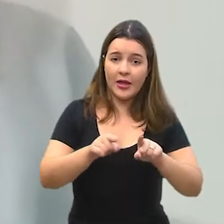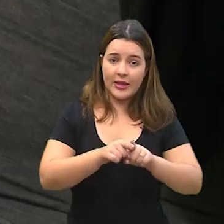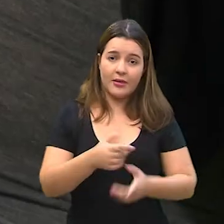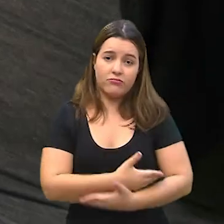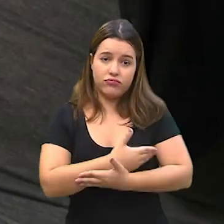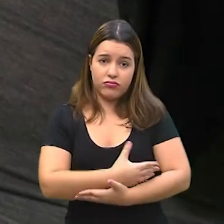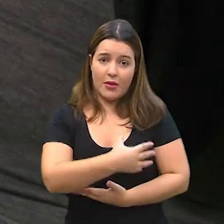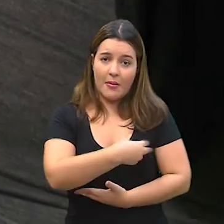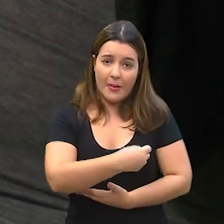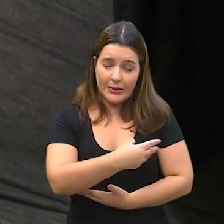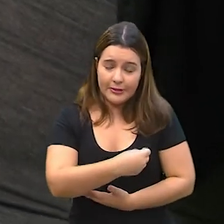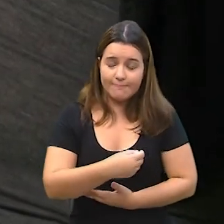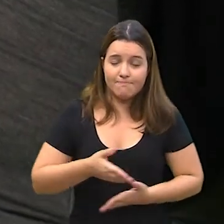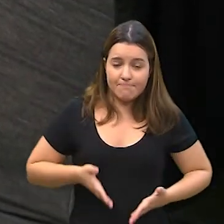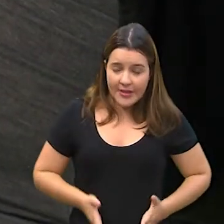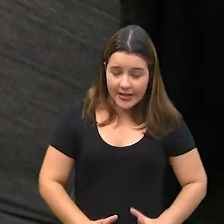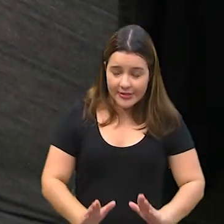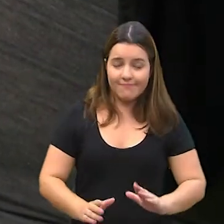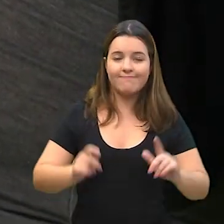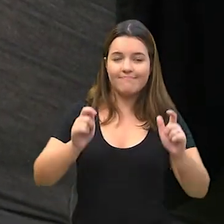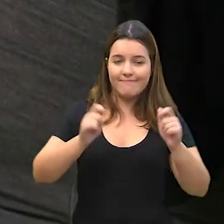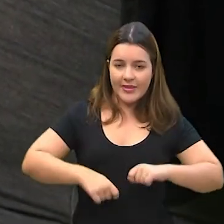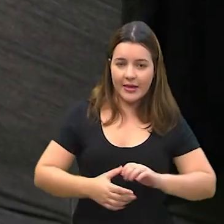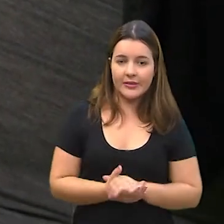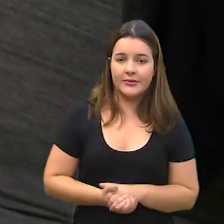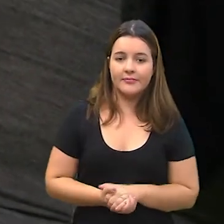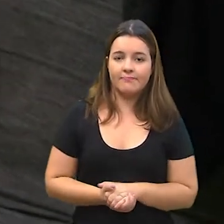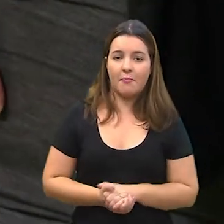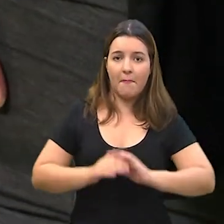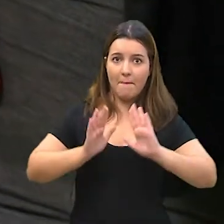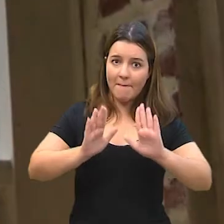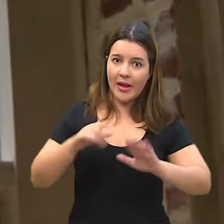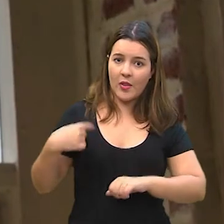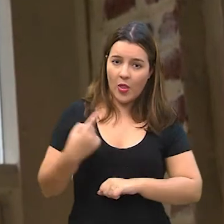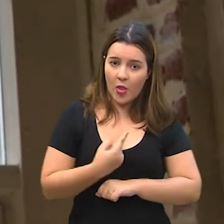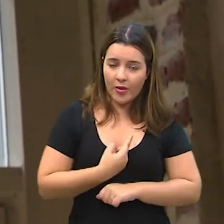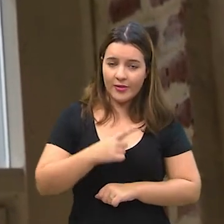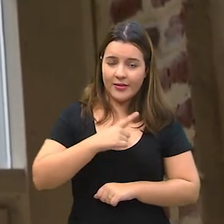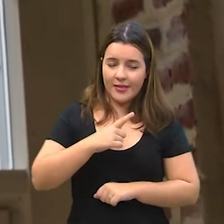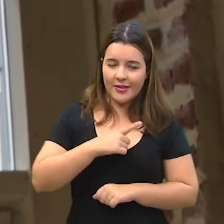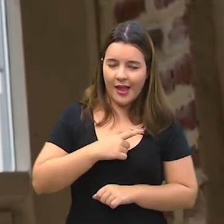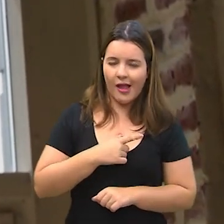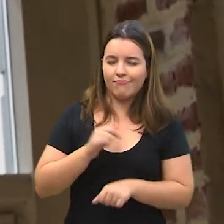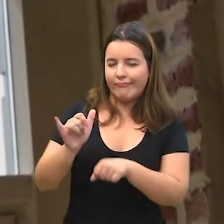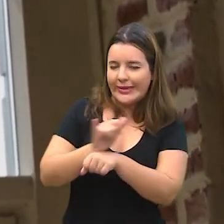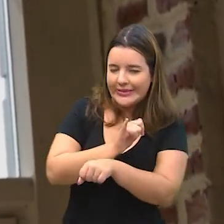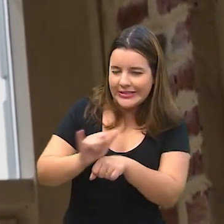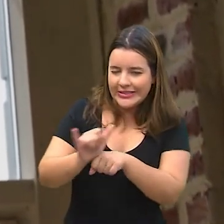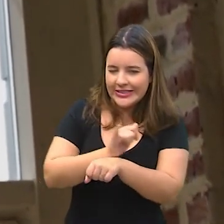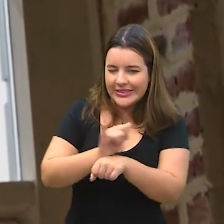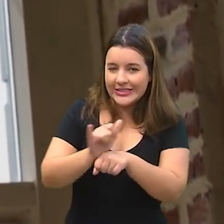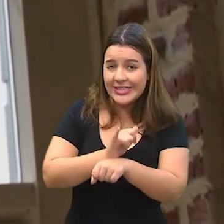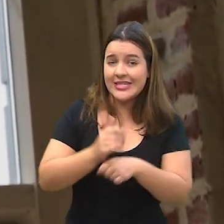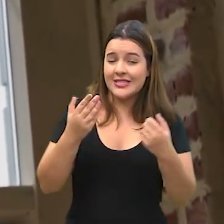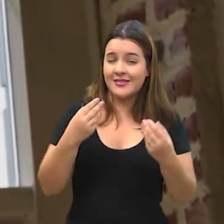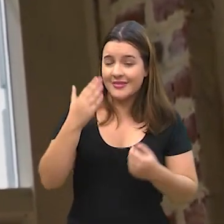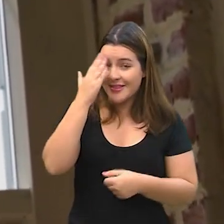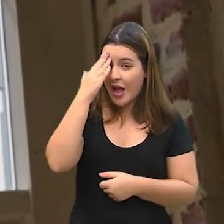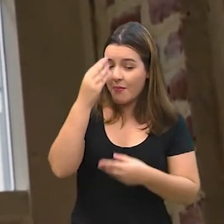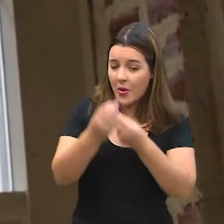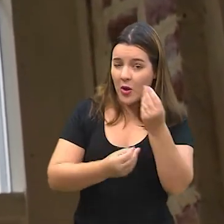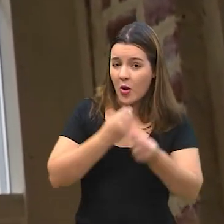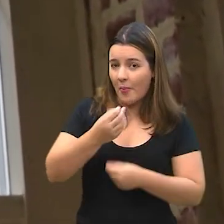de tratar, né? Então, as pessoas têm que entender que existe um tratamento eficaz, né? Se ele for